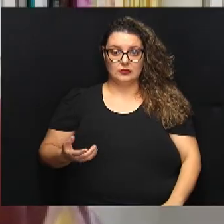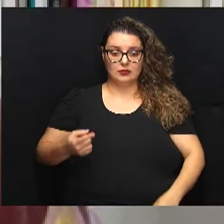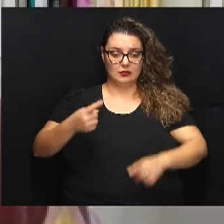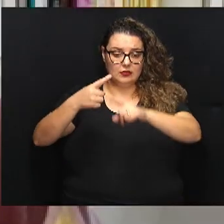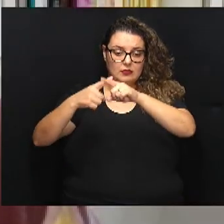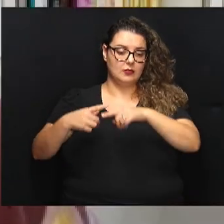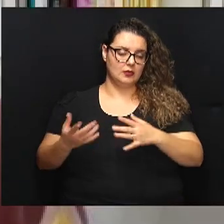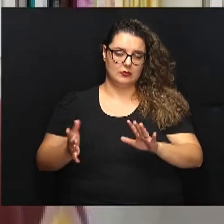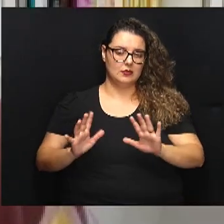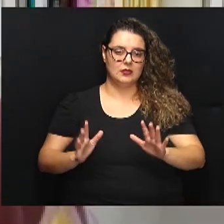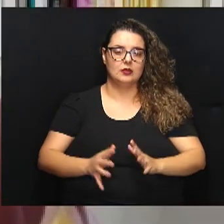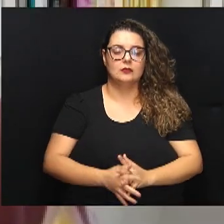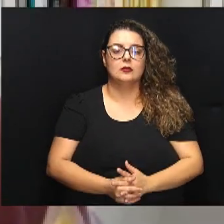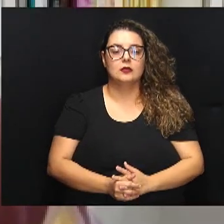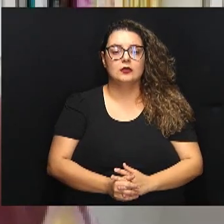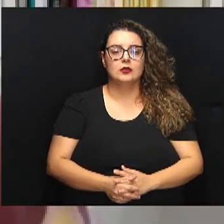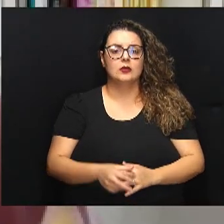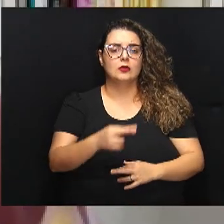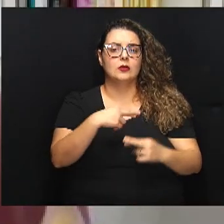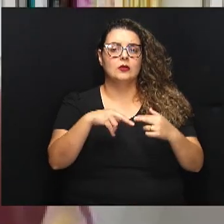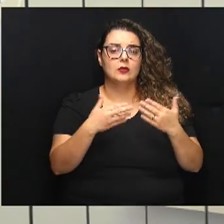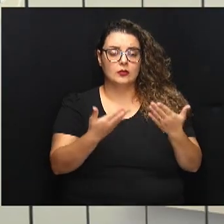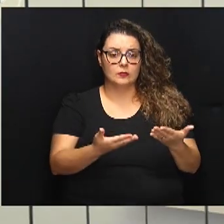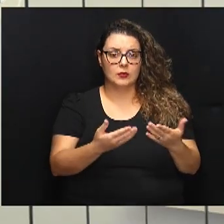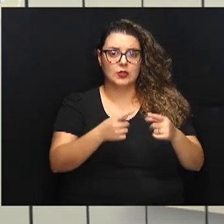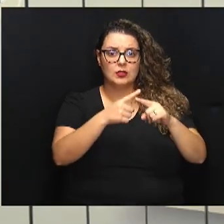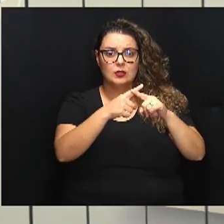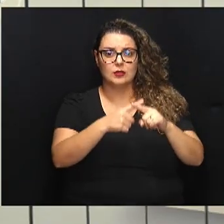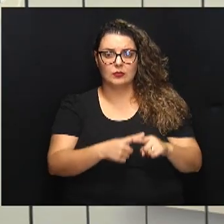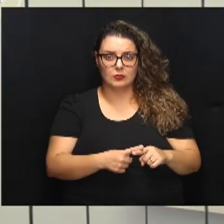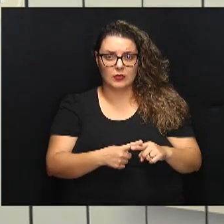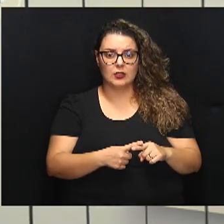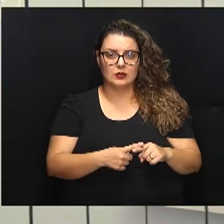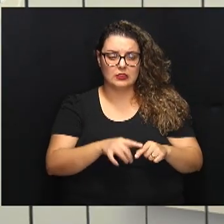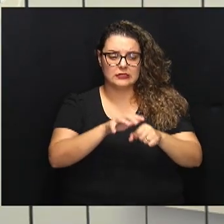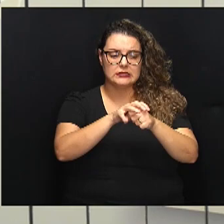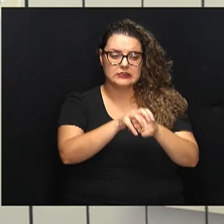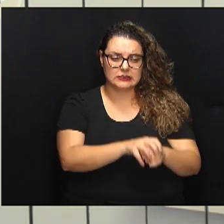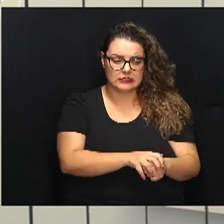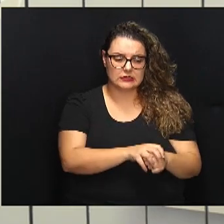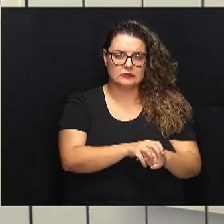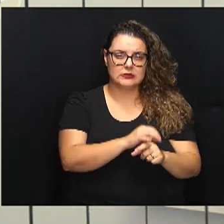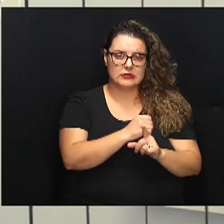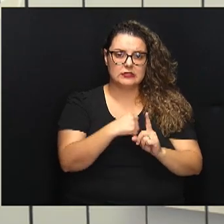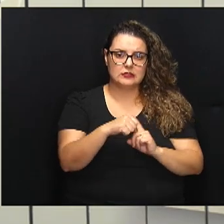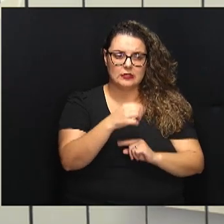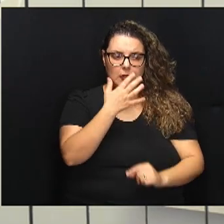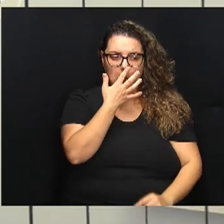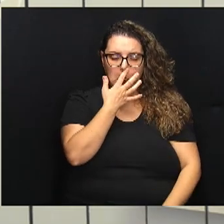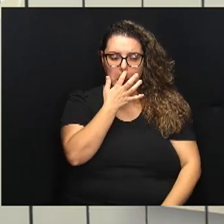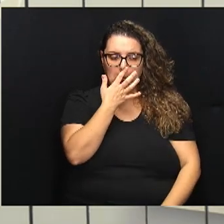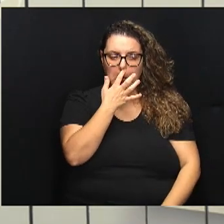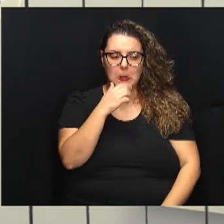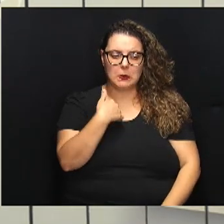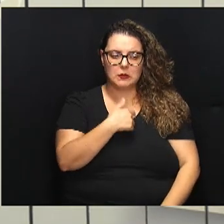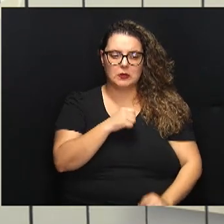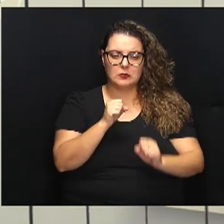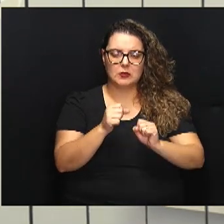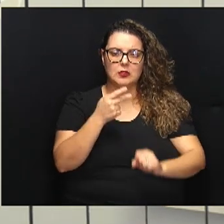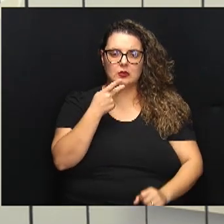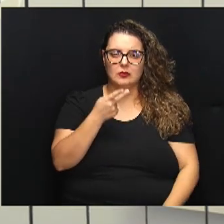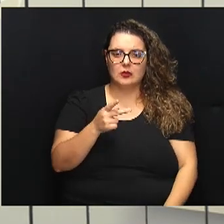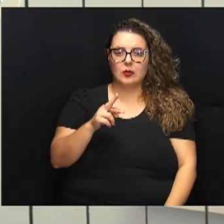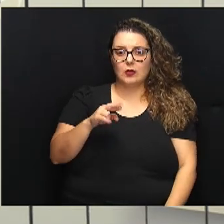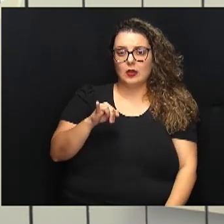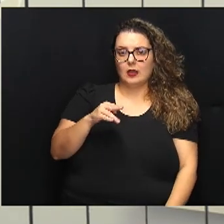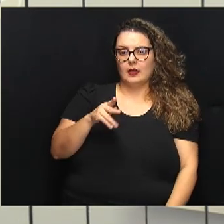hein? Sobre essa questão de competição e dessa pressão social, a gente pode dizer que às vezes o hype, né, algo